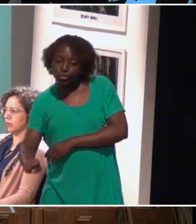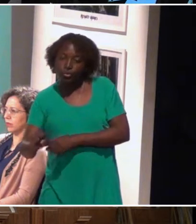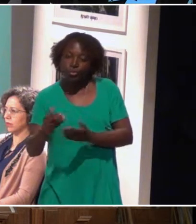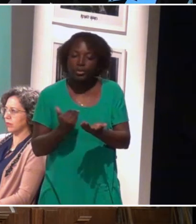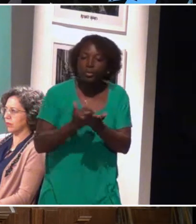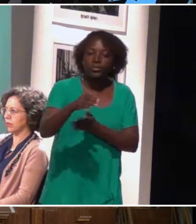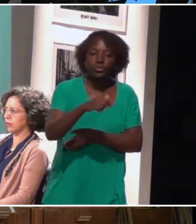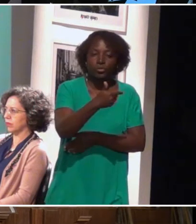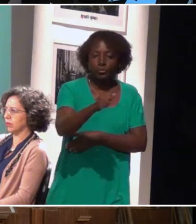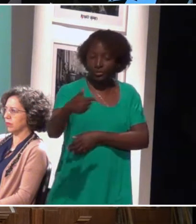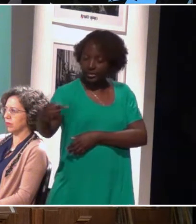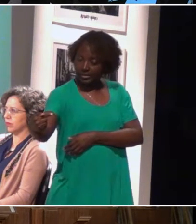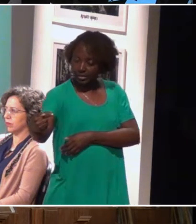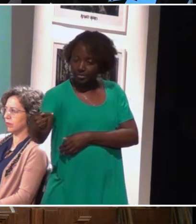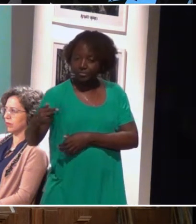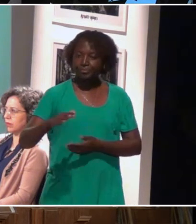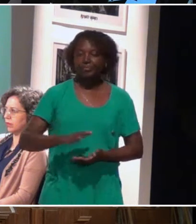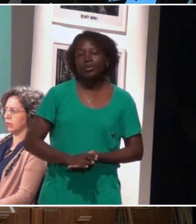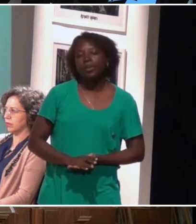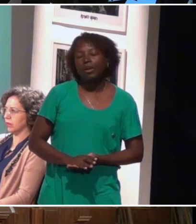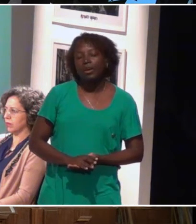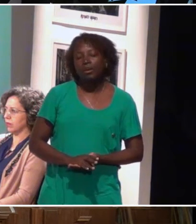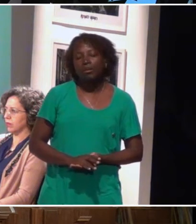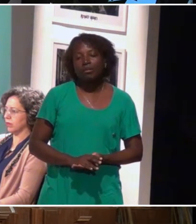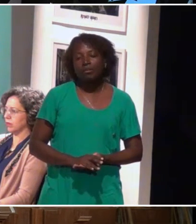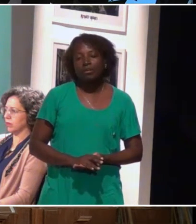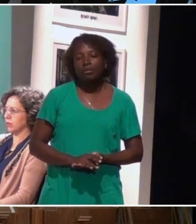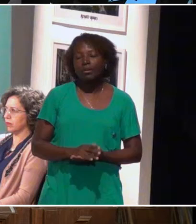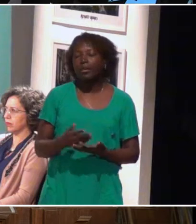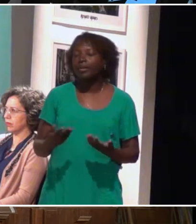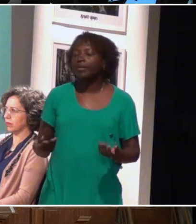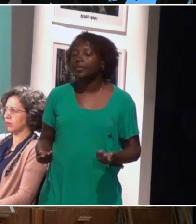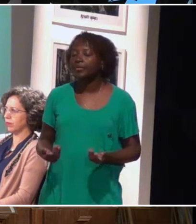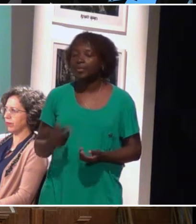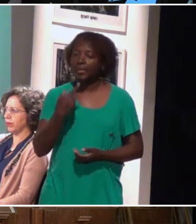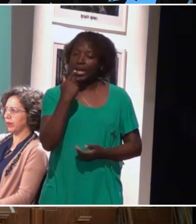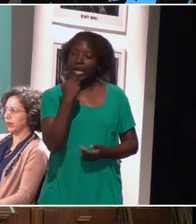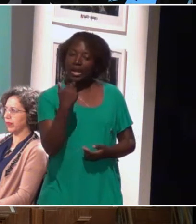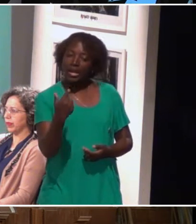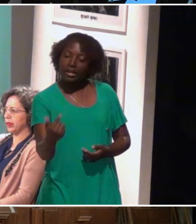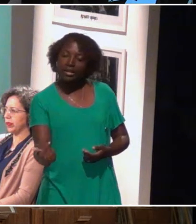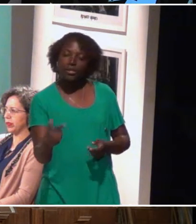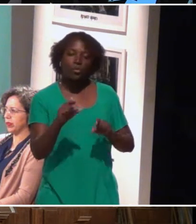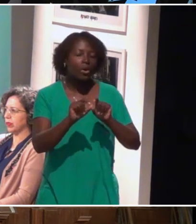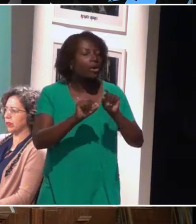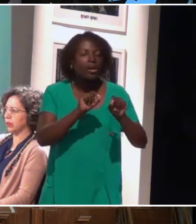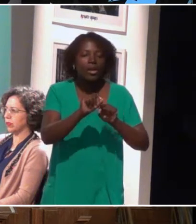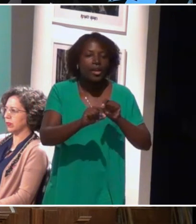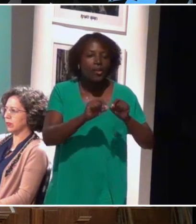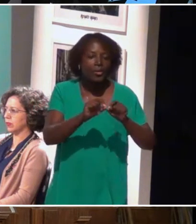Então, só um pequeno... A língua é a chave para o coração de um povo.